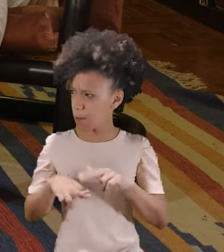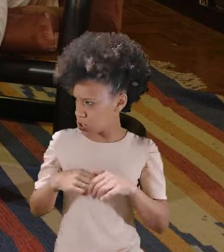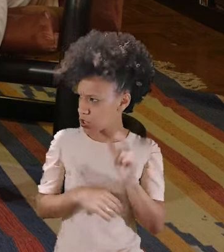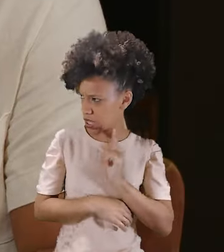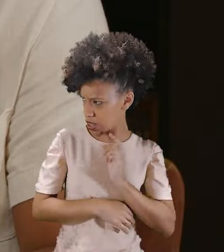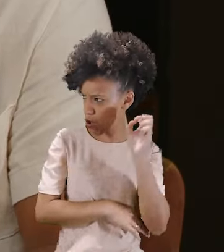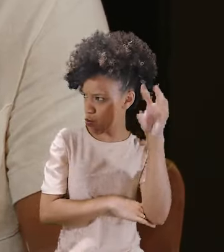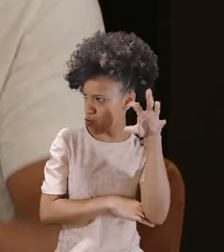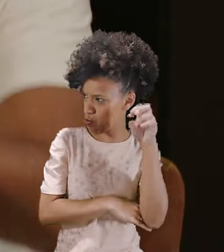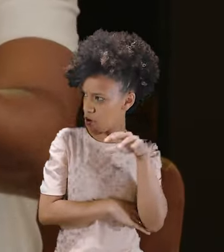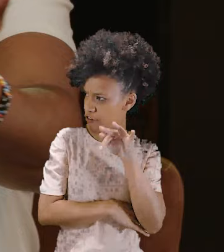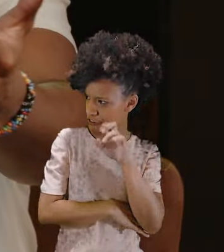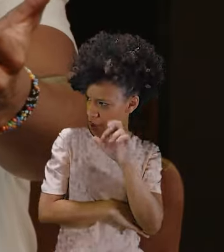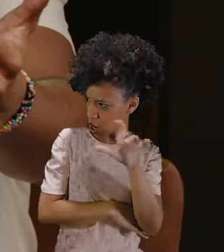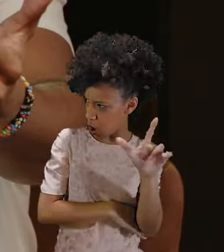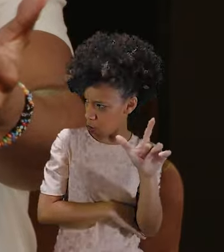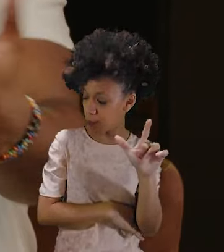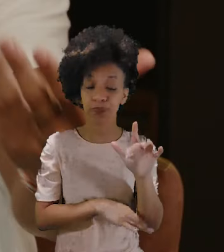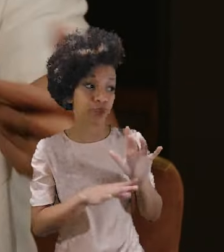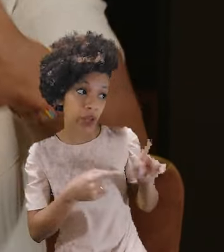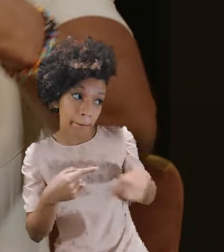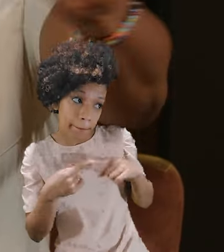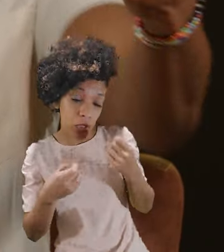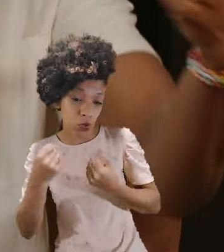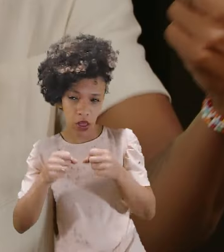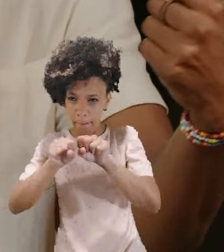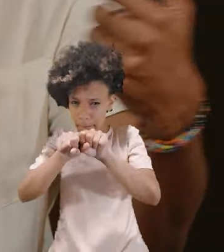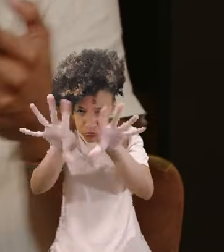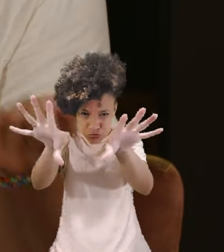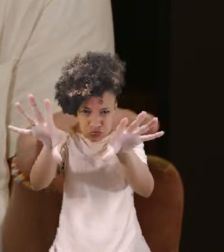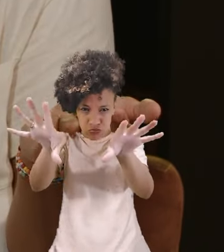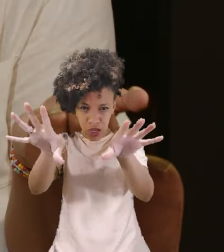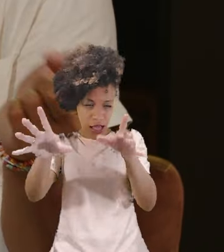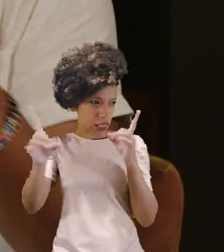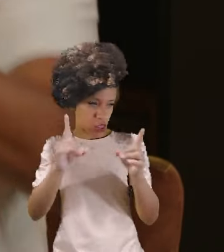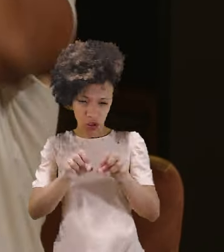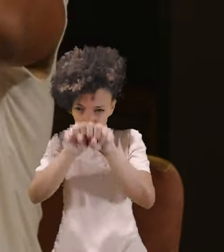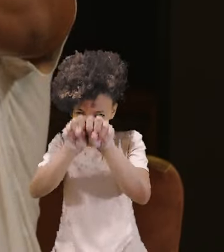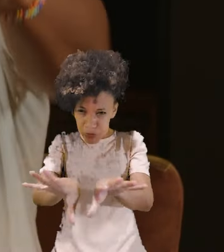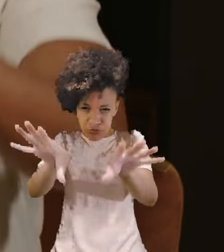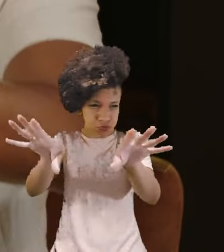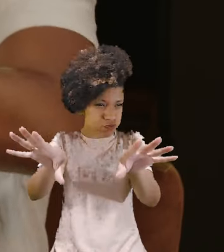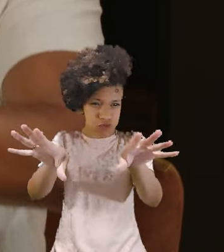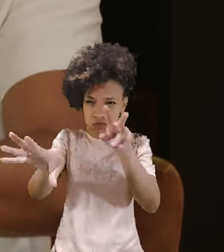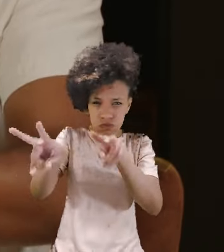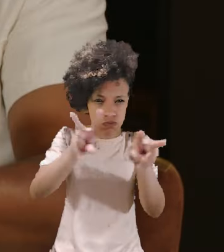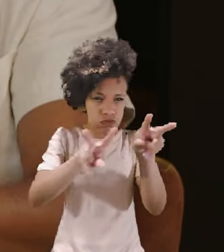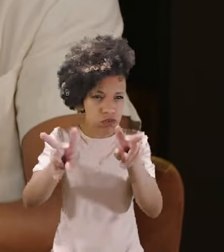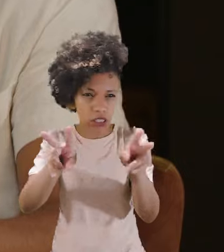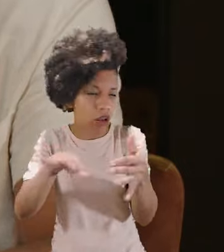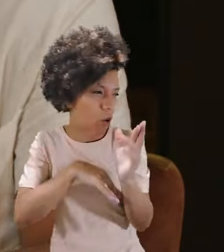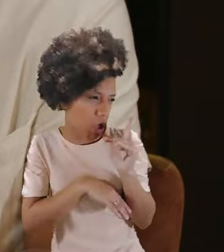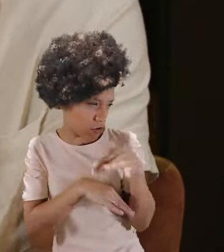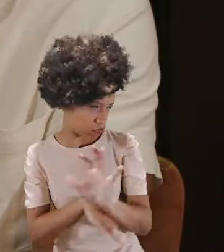por isso que o farol é bom primeiro porque no no carro né você tem muita coisa que reflete né Tipo eu tô na estrada reflete uma parte que você quer ver